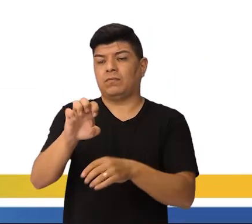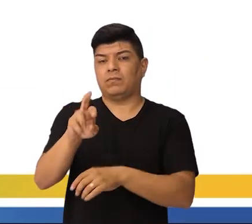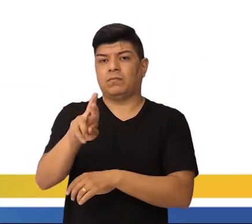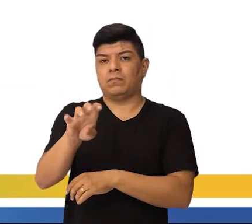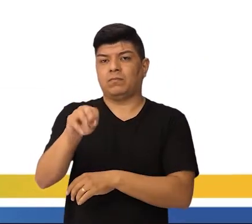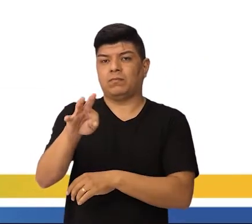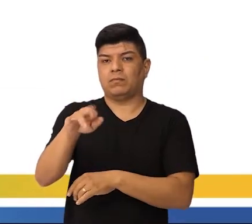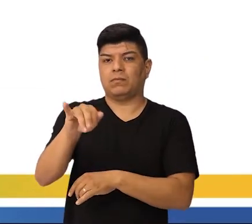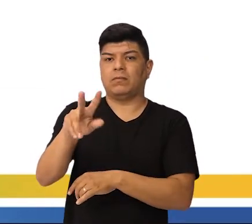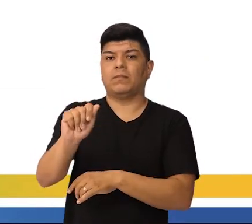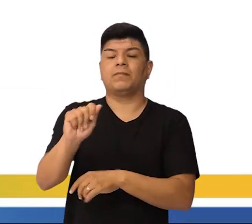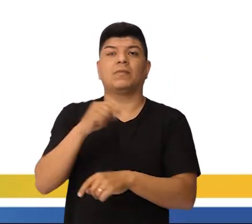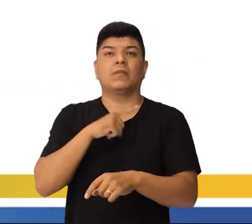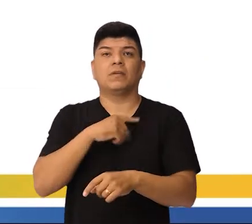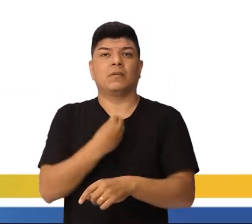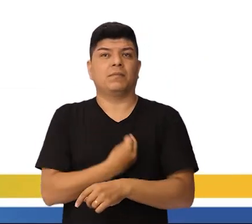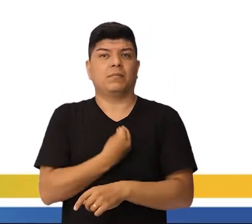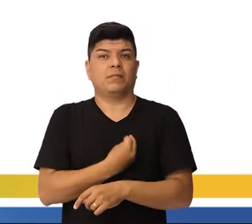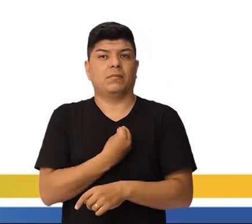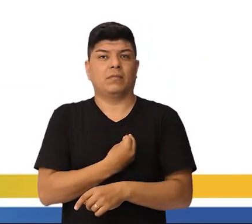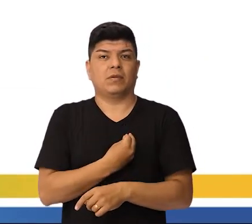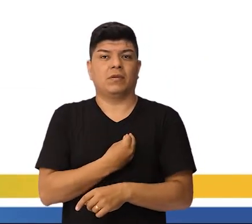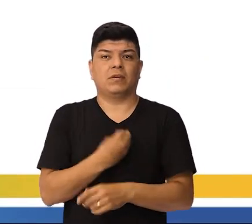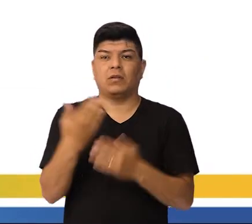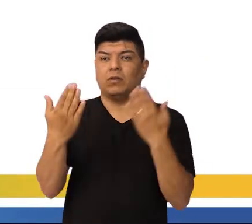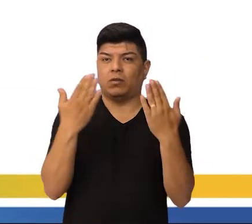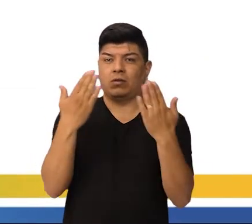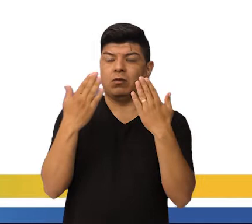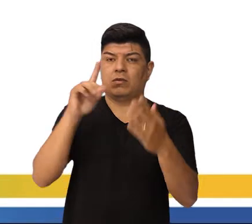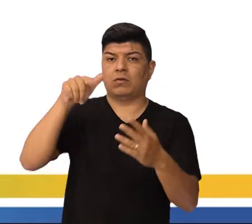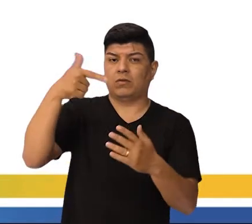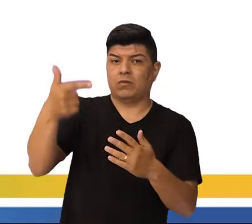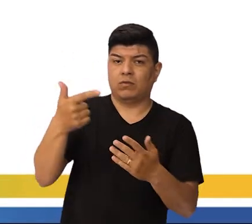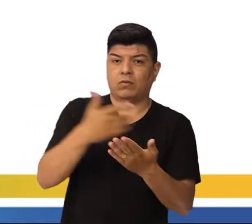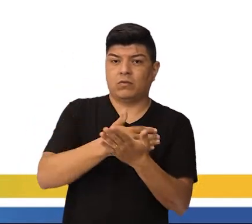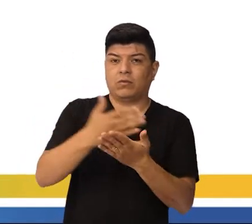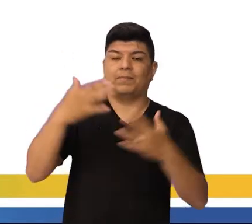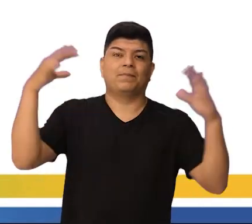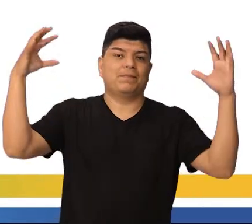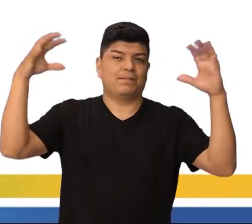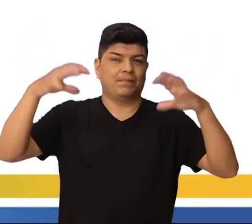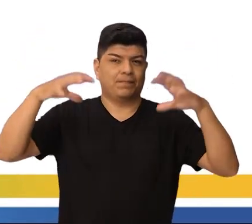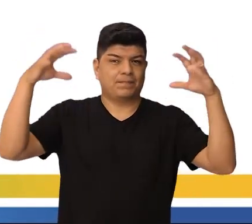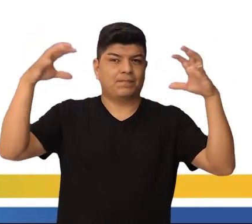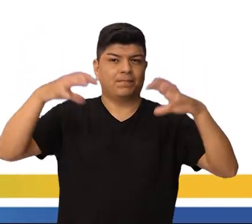água presente no ar, em comparação com o necessário para começar a chover.